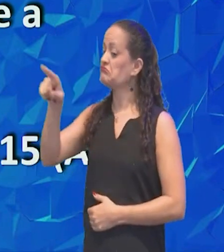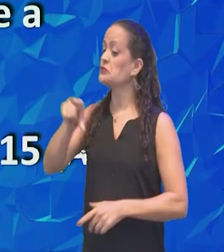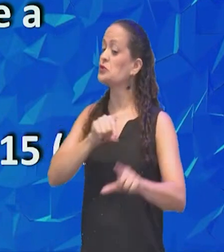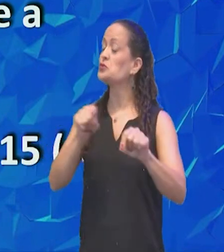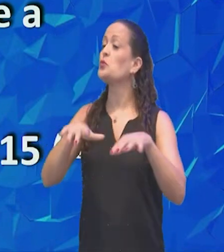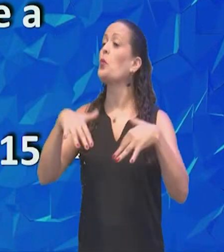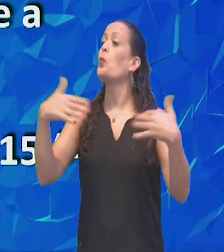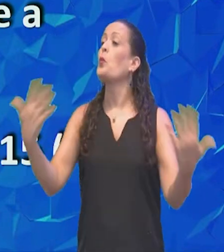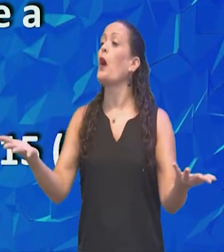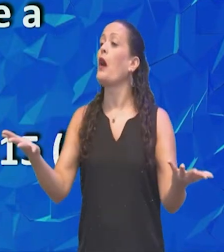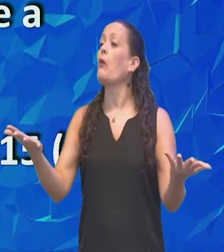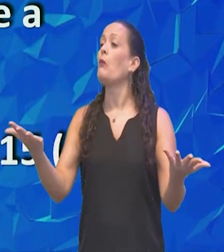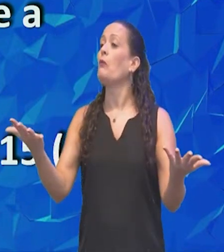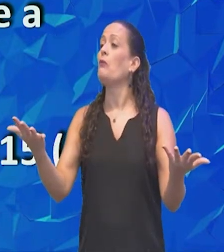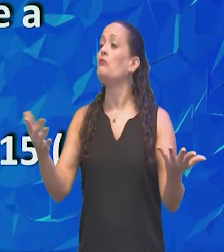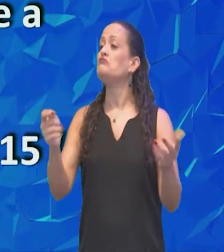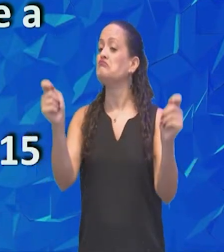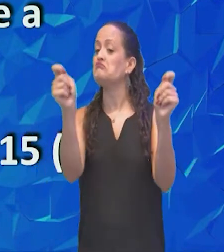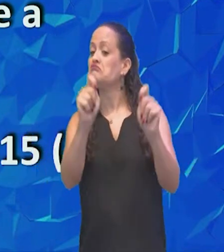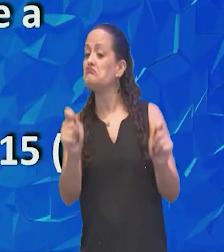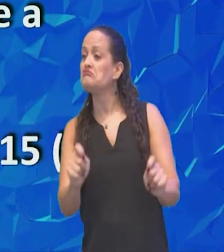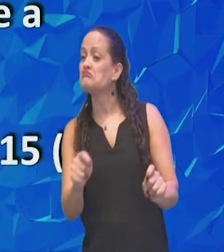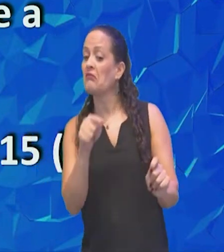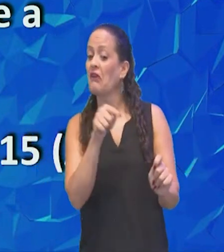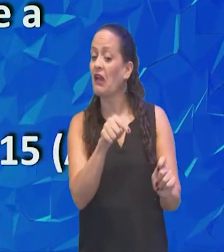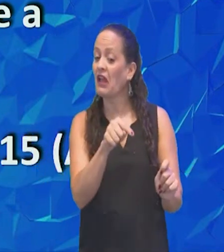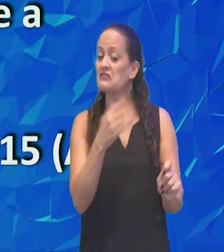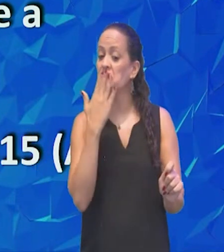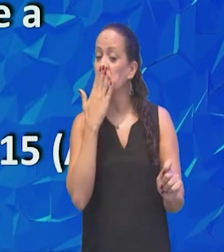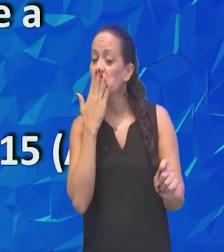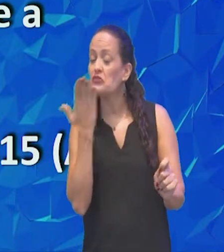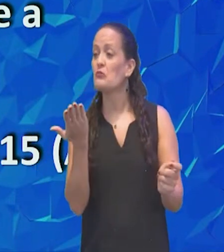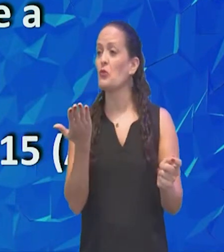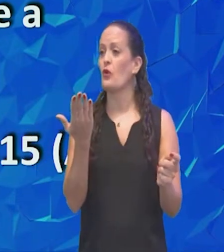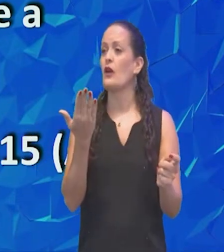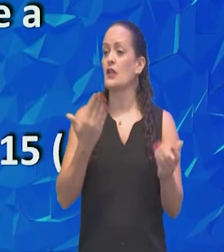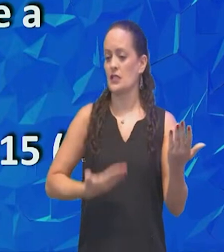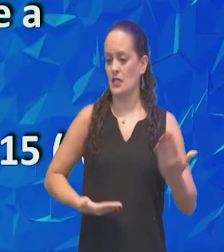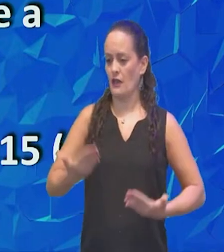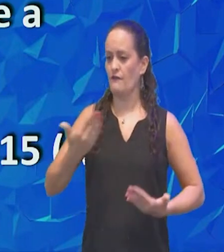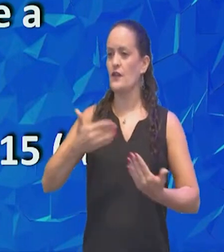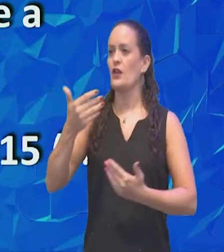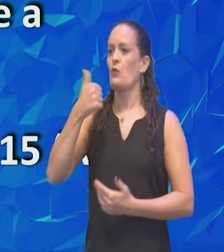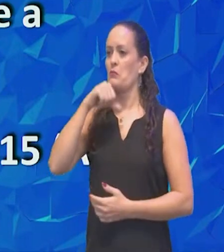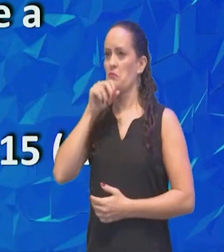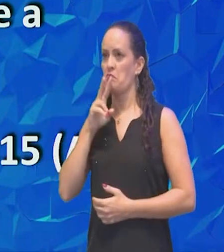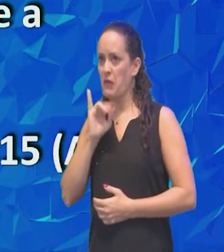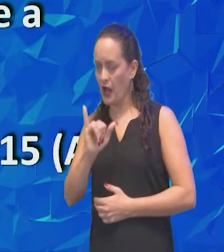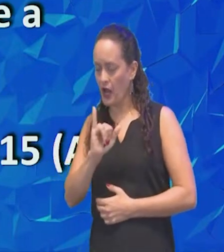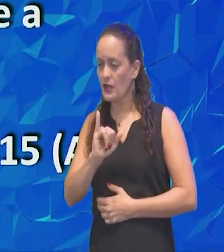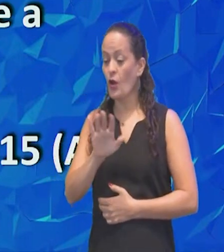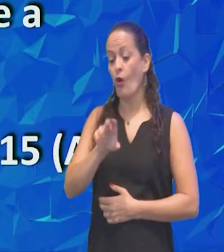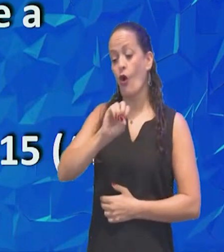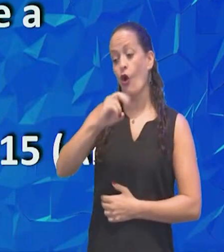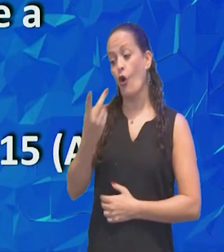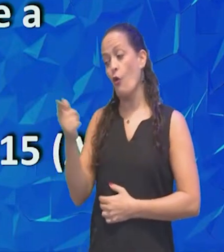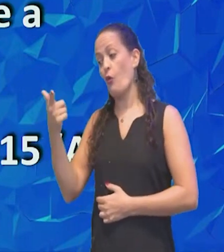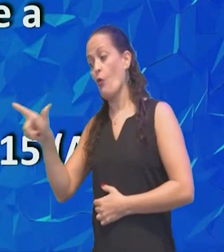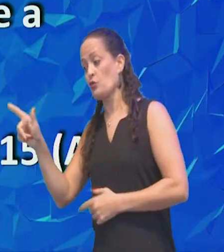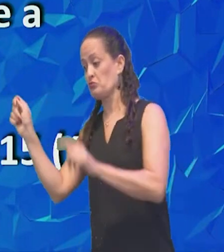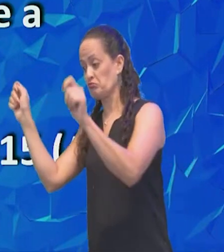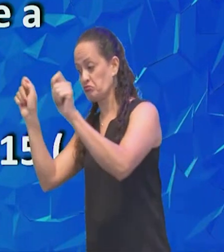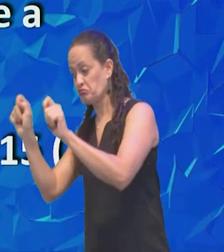quem sirvais. Se os deuses a quem serviram vossos pais, que estavam da além do Eufrates, ou os deuses